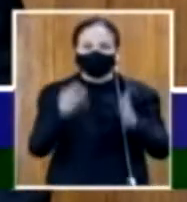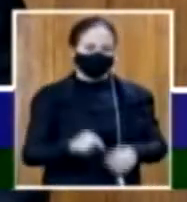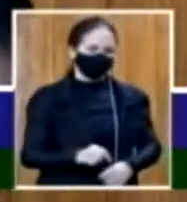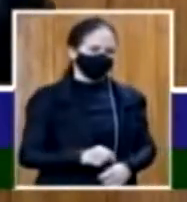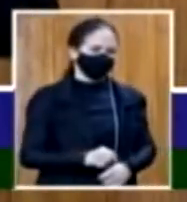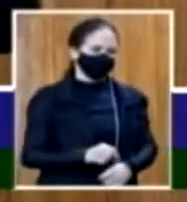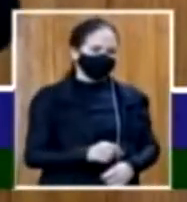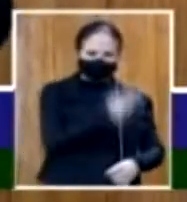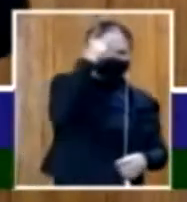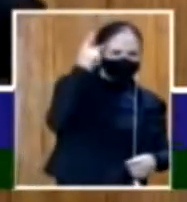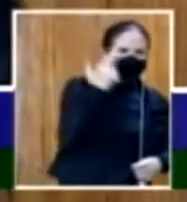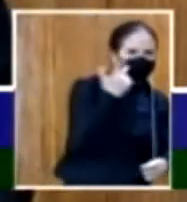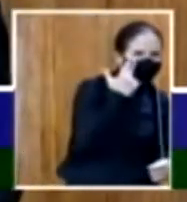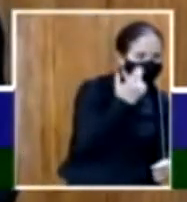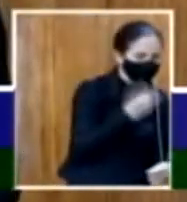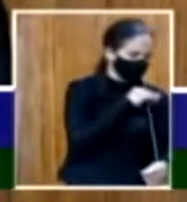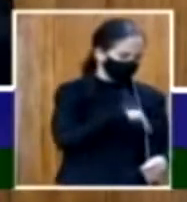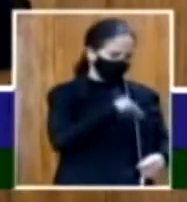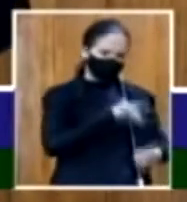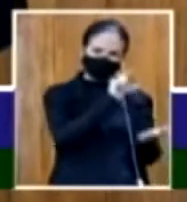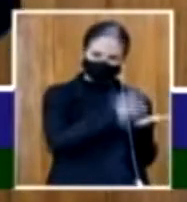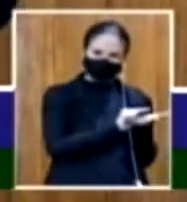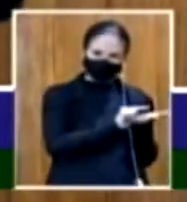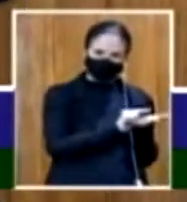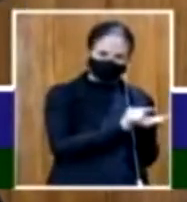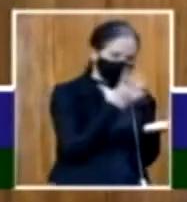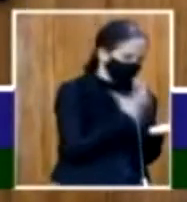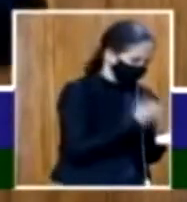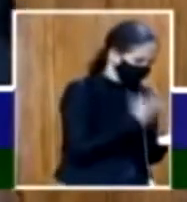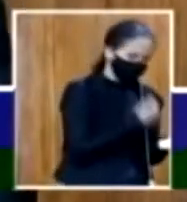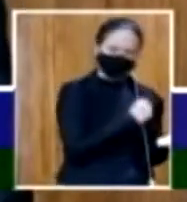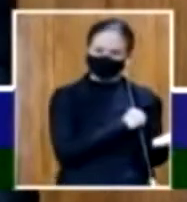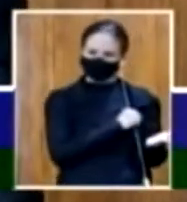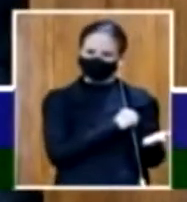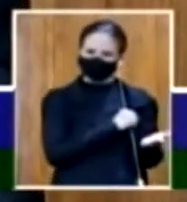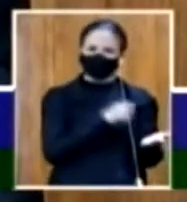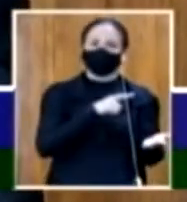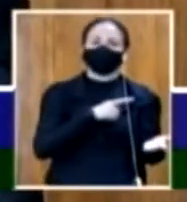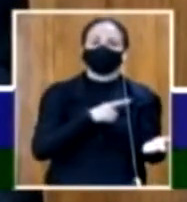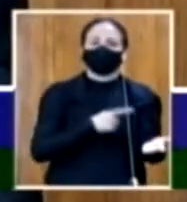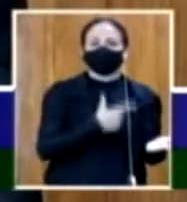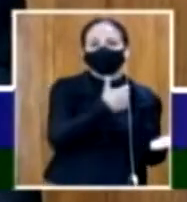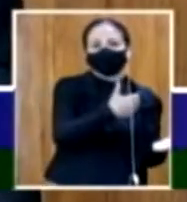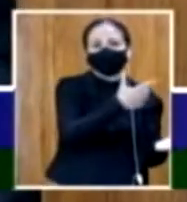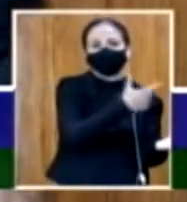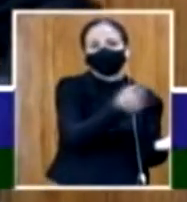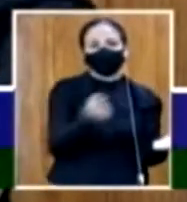assalariado, para a pessoa que ganha um salário mínimo e que tem a sua renda lá de R$ 1.100,